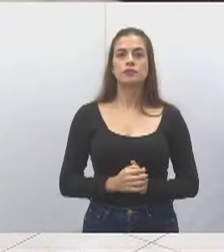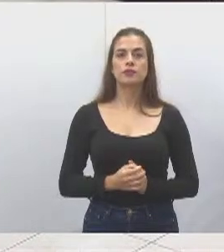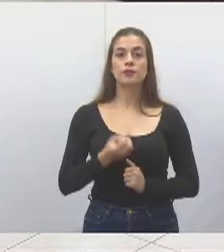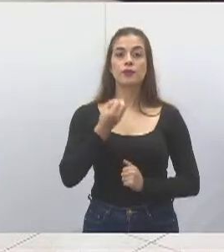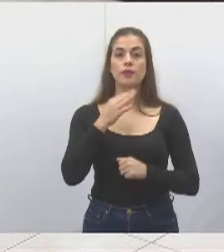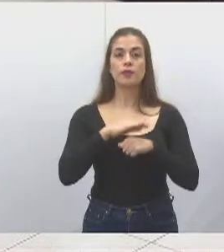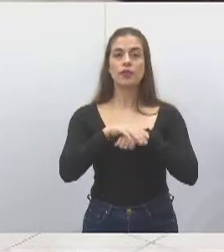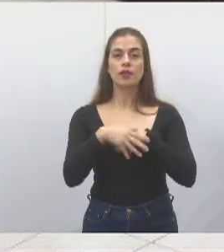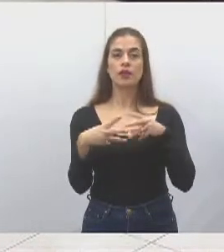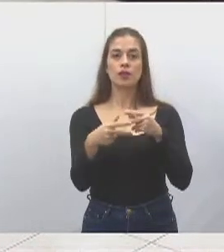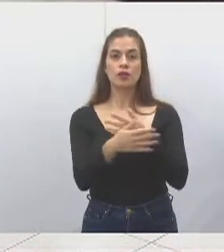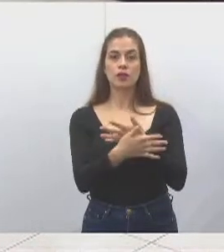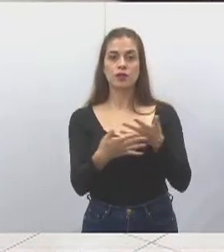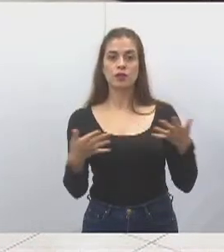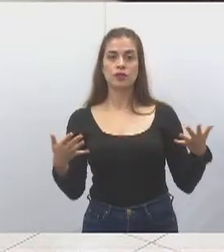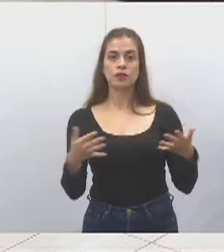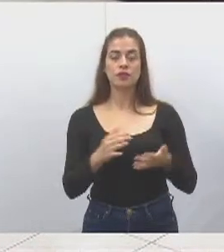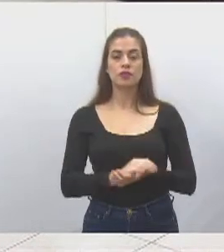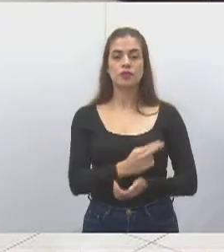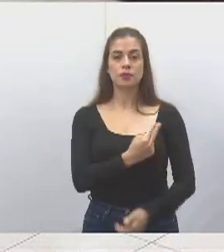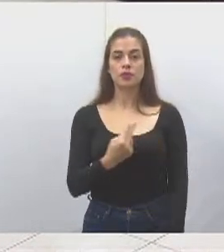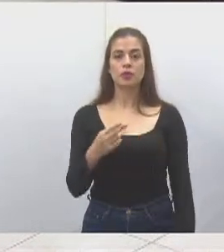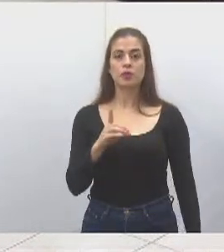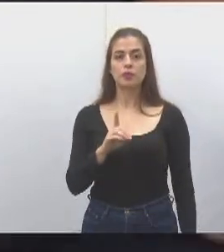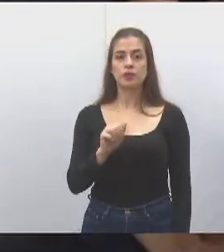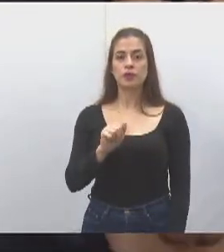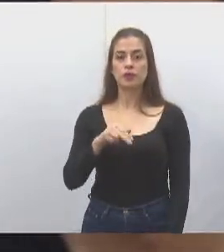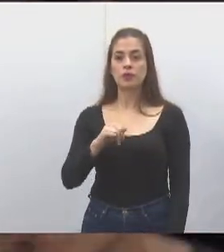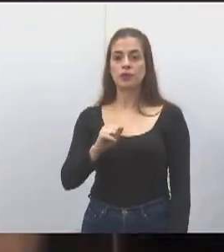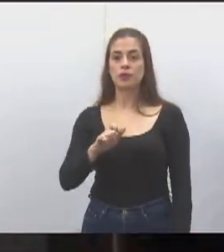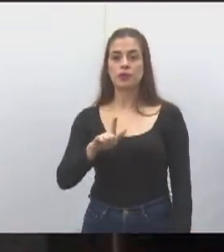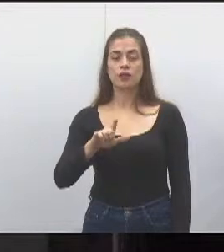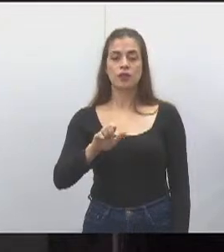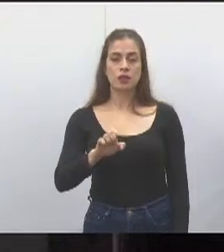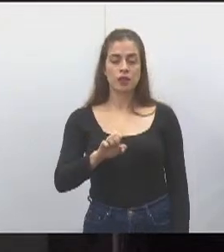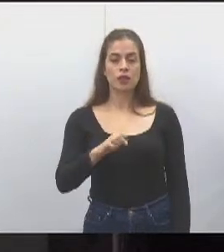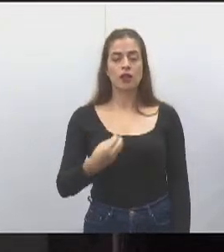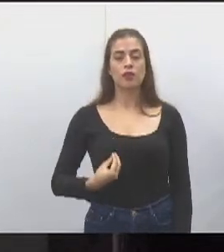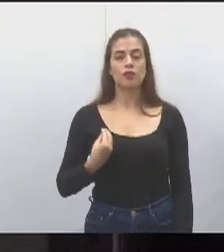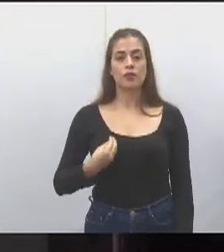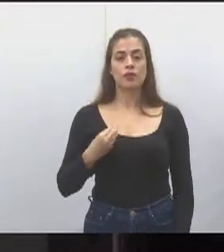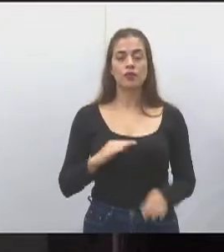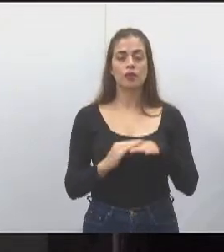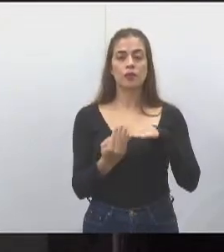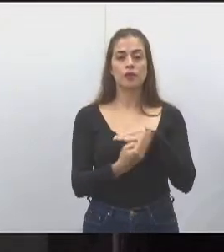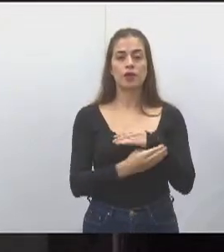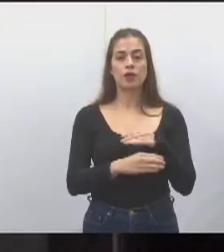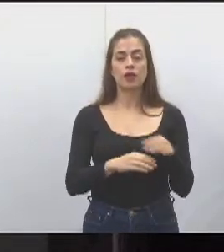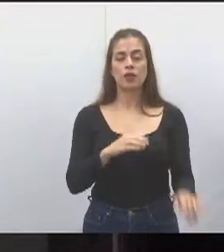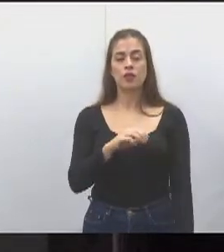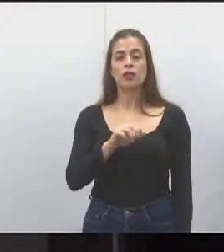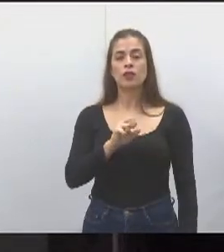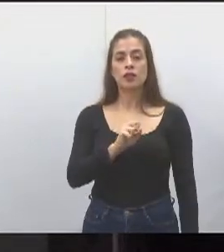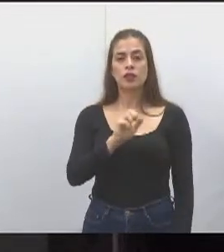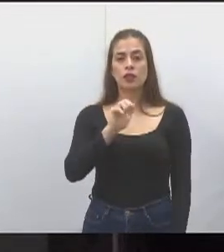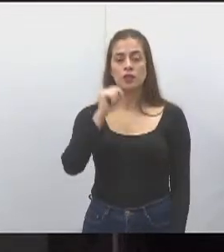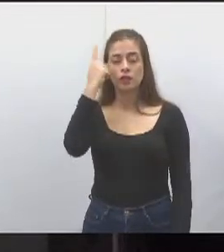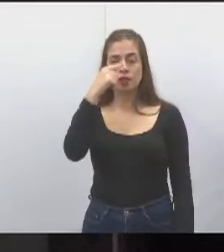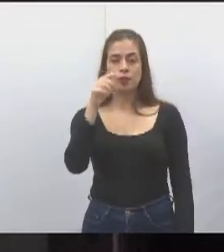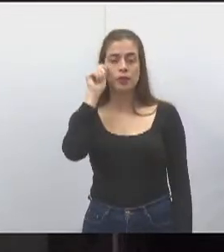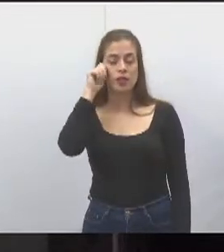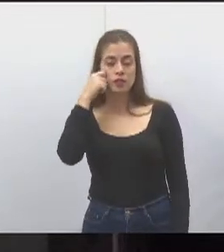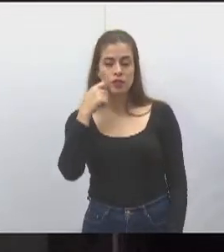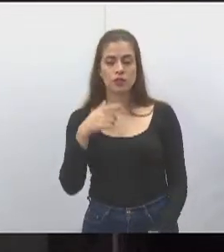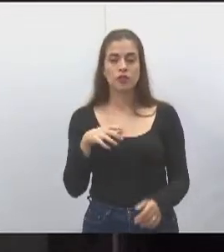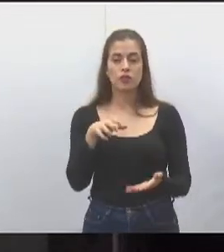Boa noite, todos e todas. Meu nome é Daniele, sou moradora do Conjunto São Benedito, sou da Central de Movimentos